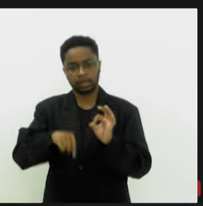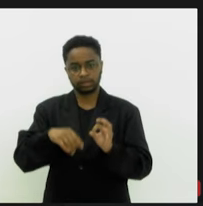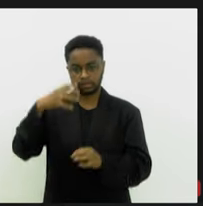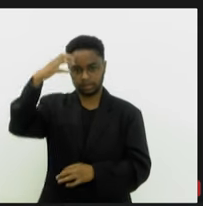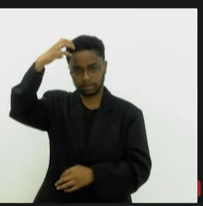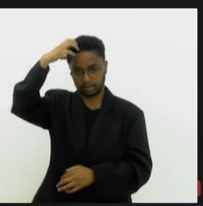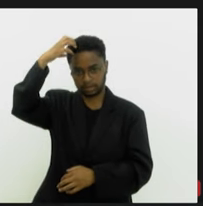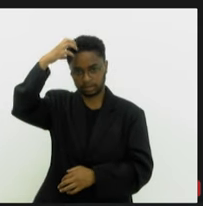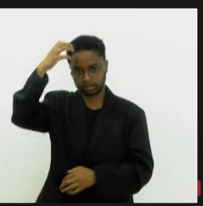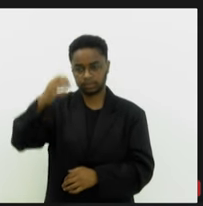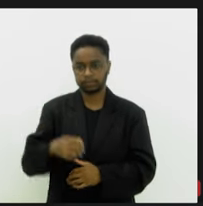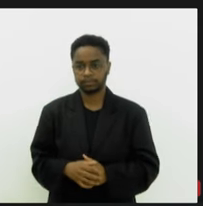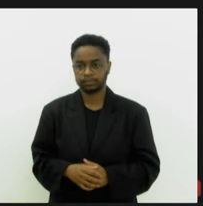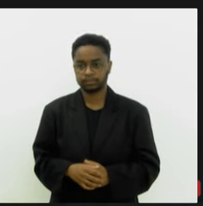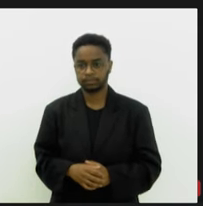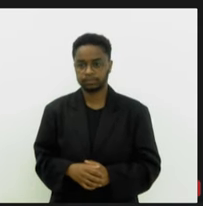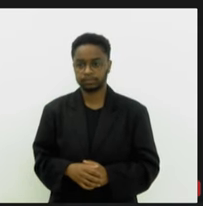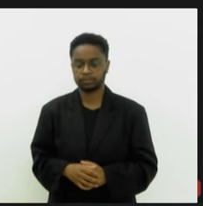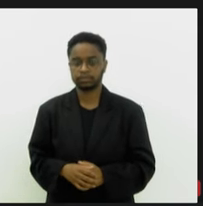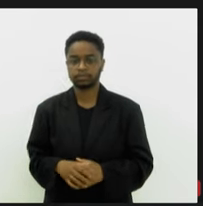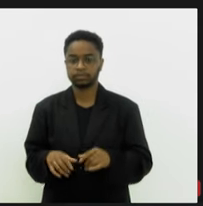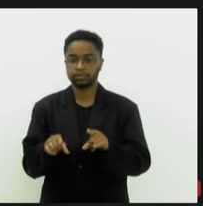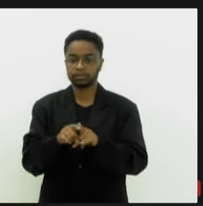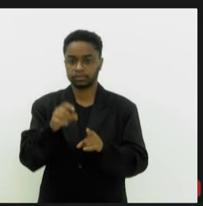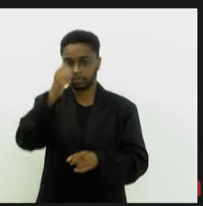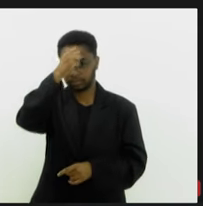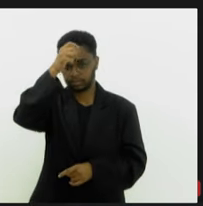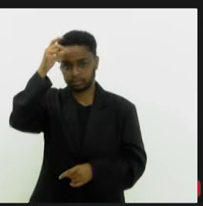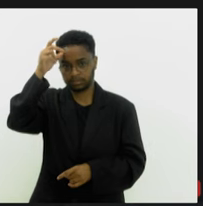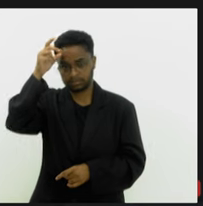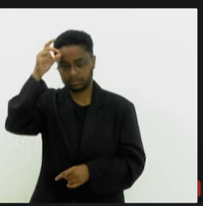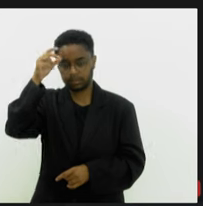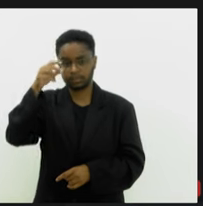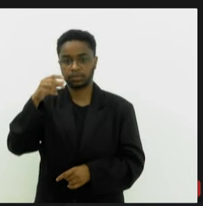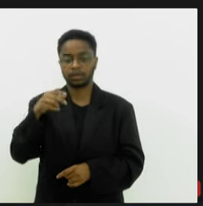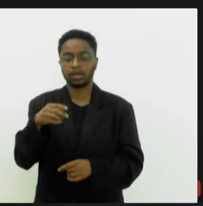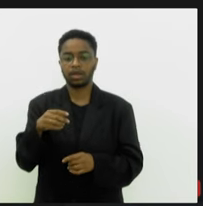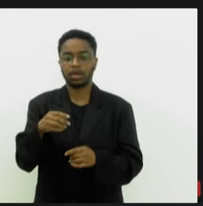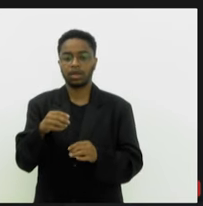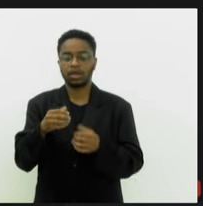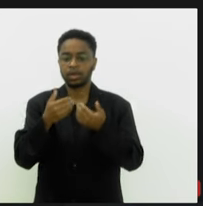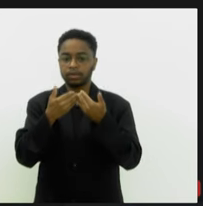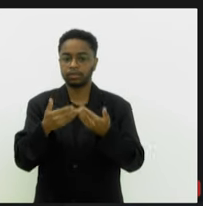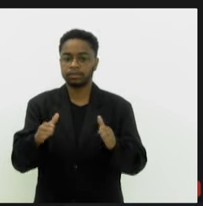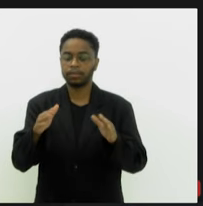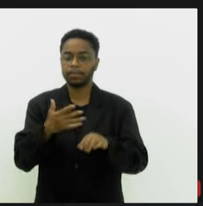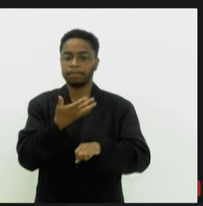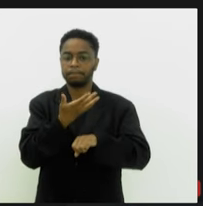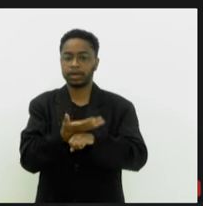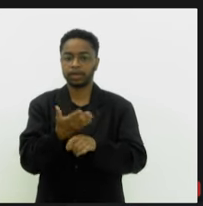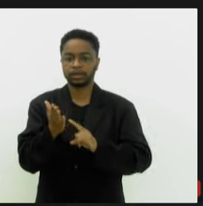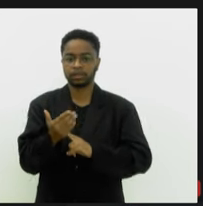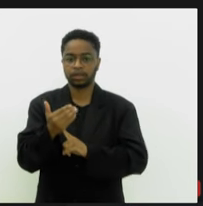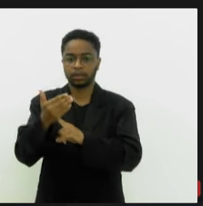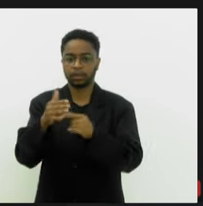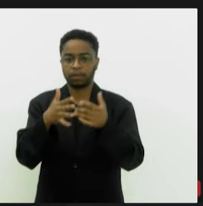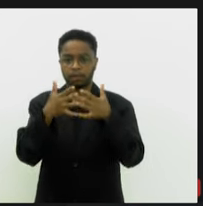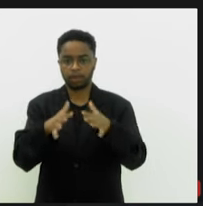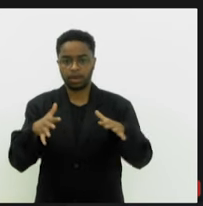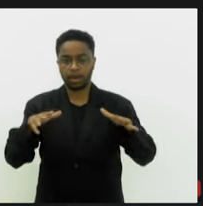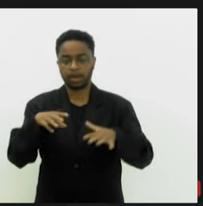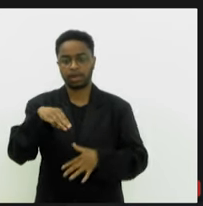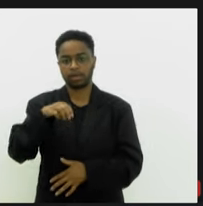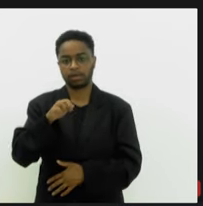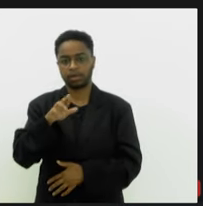Reis, onde a Prefeitura Municipal inaugurou o Parque Tecnológico do Mar, que é o